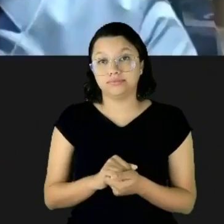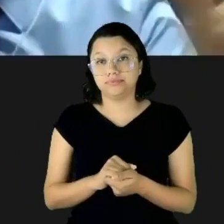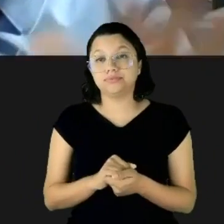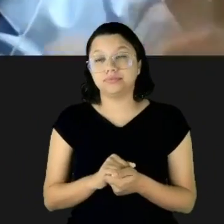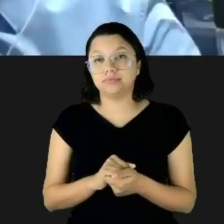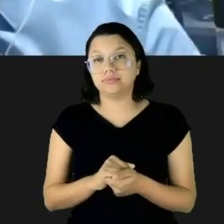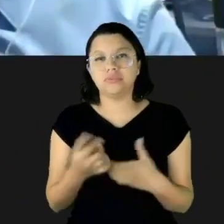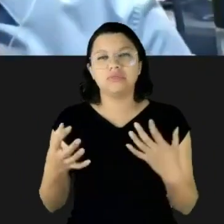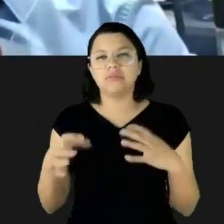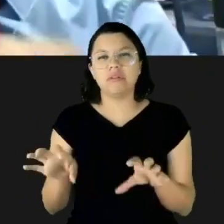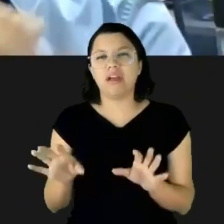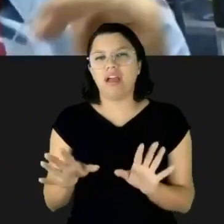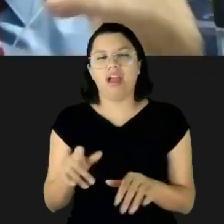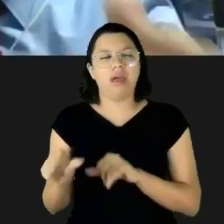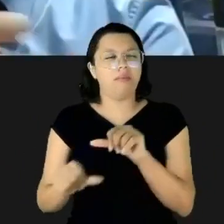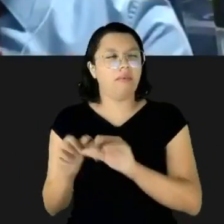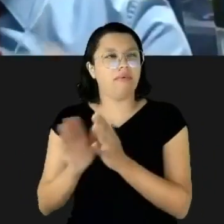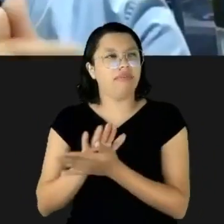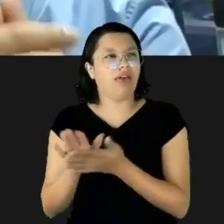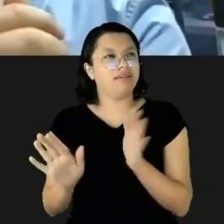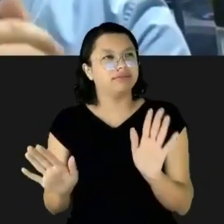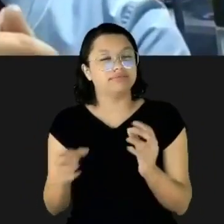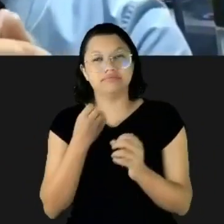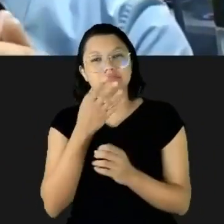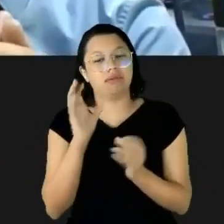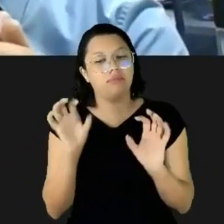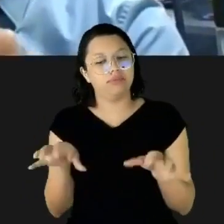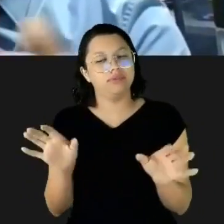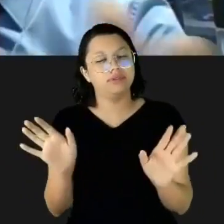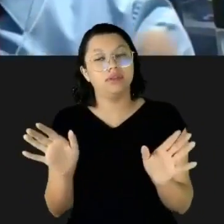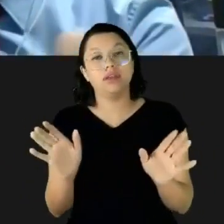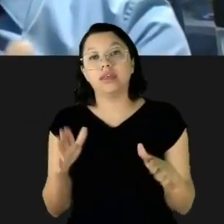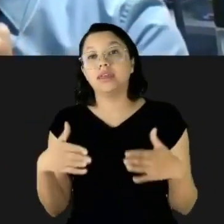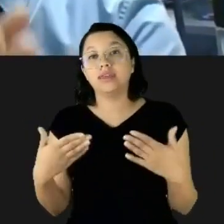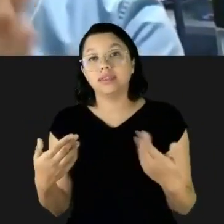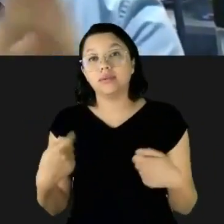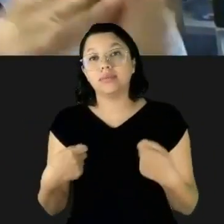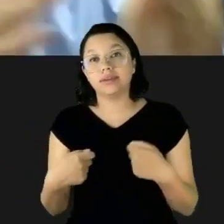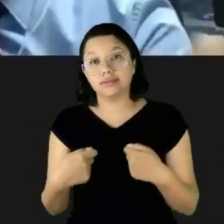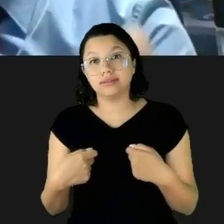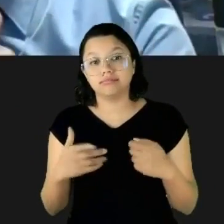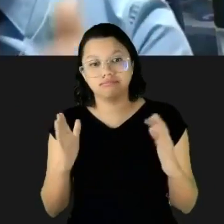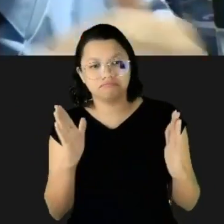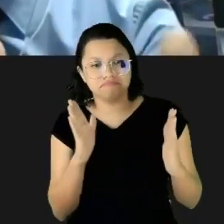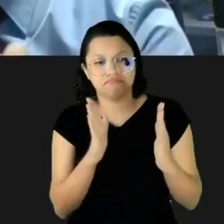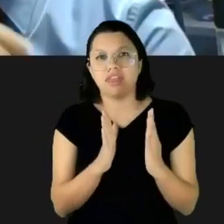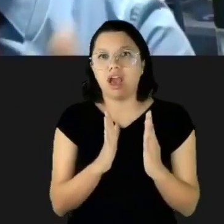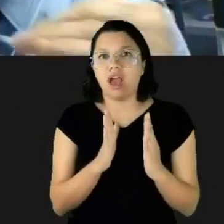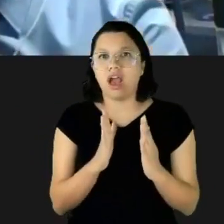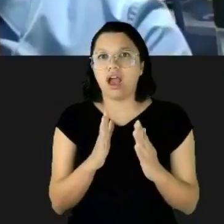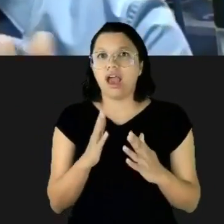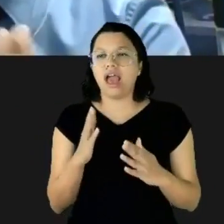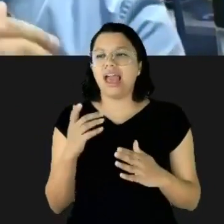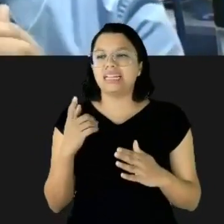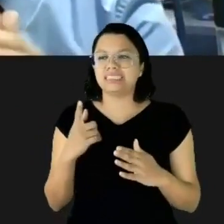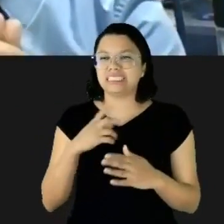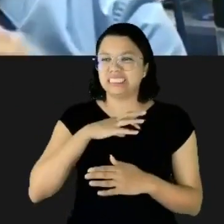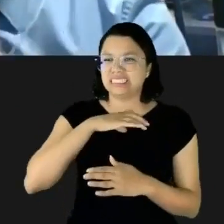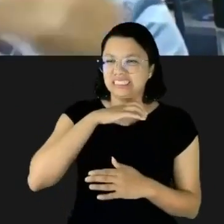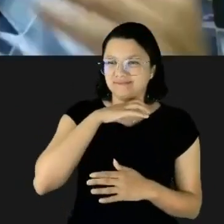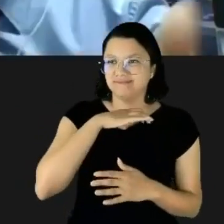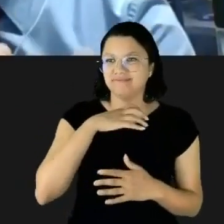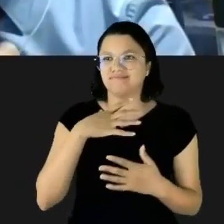mudança. nós não queremos estar bom assim e temos que enfrentar todas essas fases da negação, da raiva, da barganha,